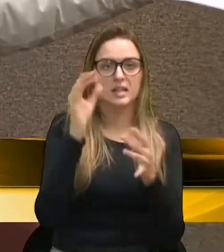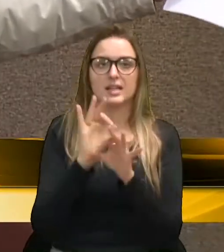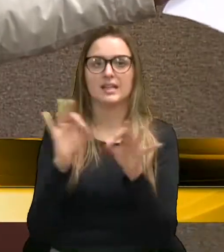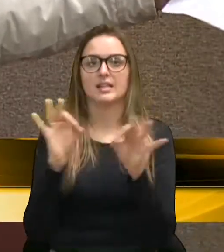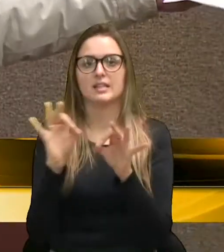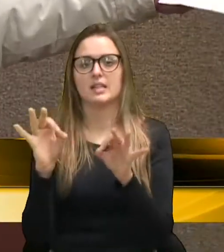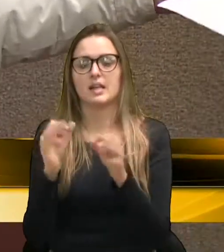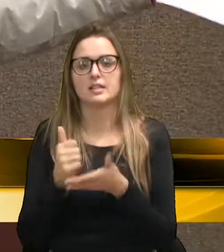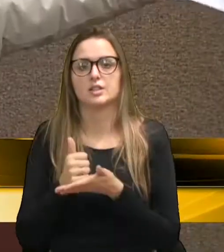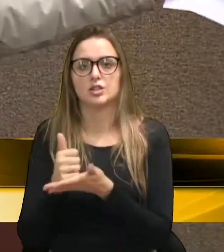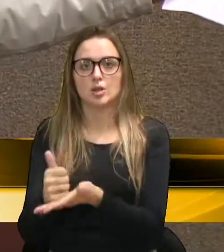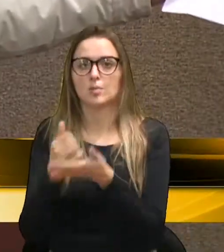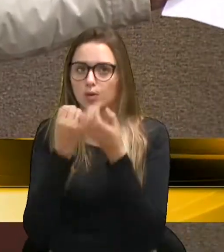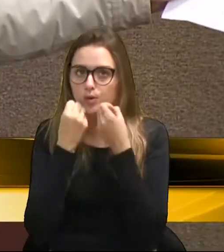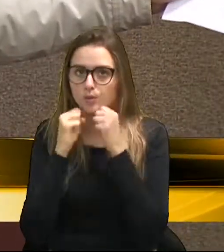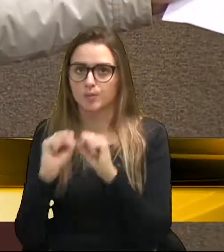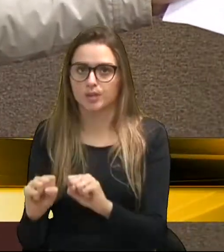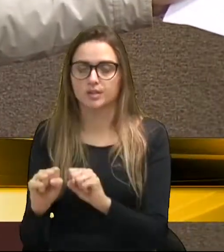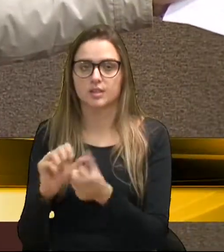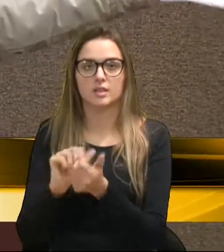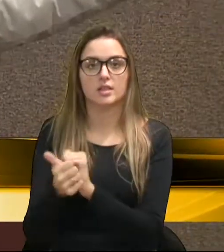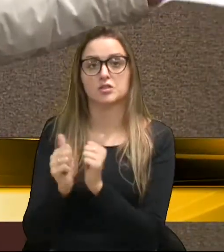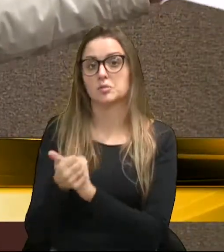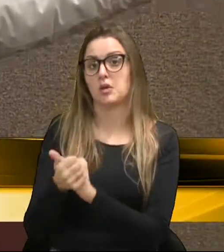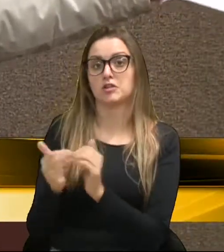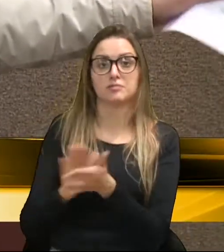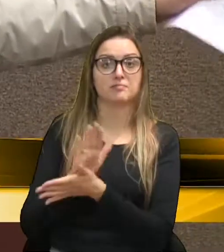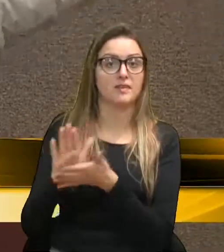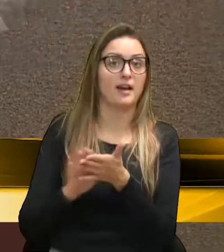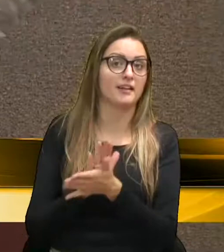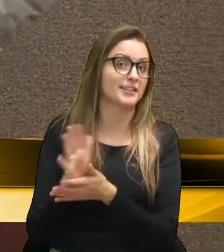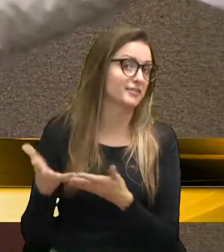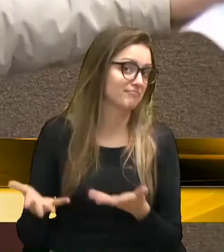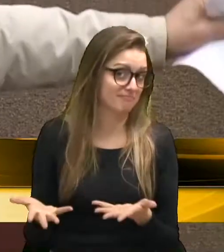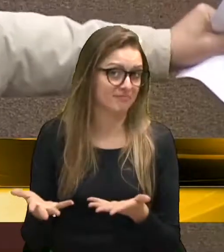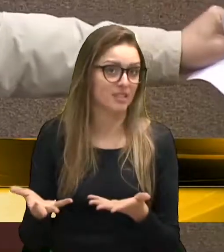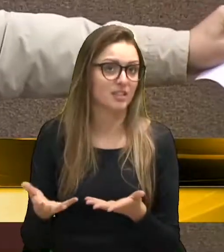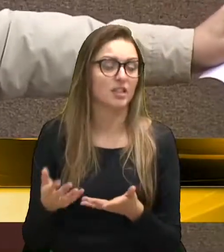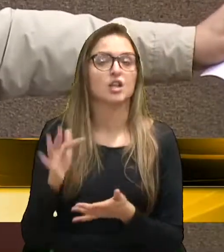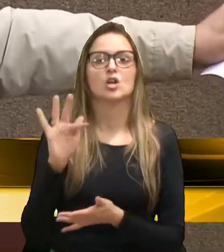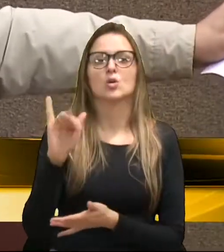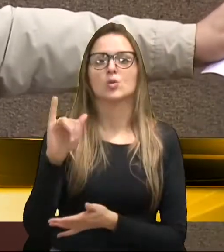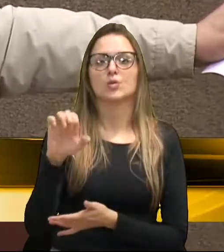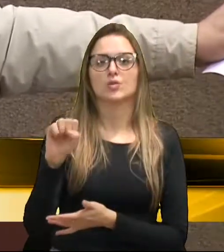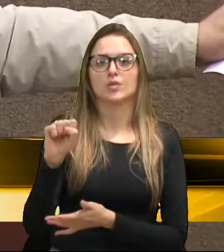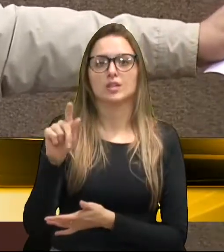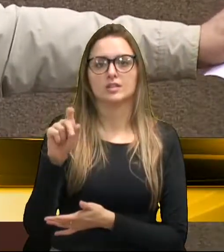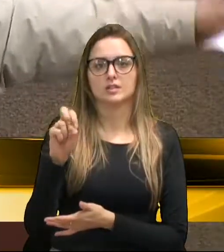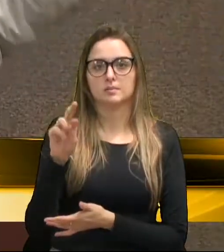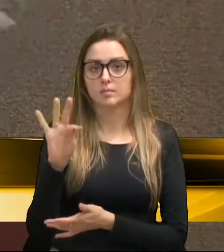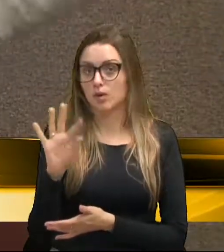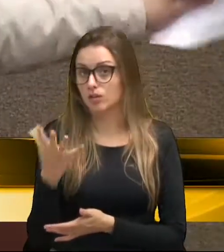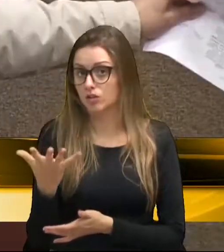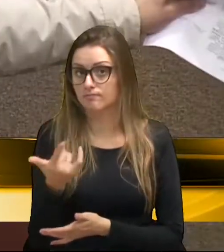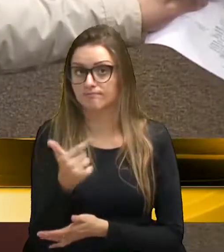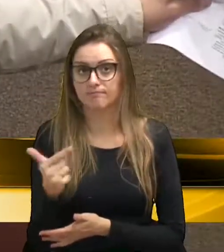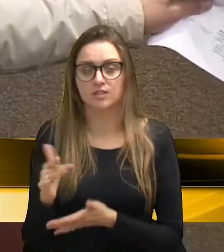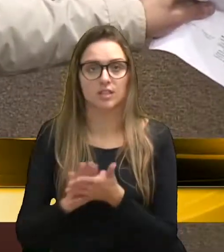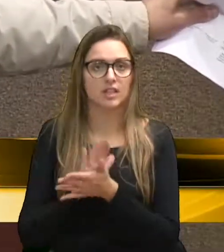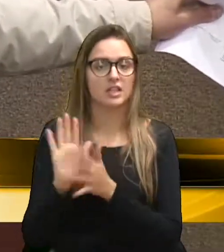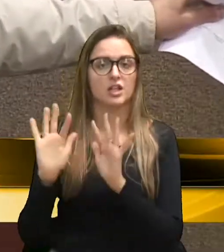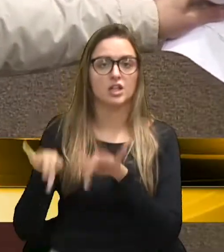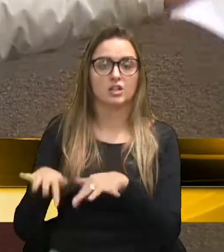para a Secretaria, a mais para a Secretaria de Esportes. Onde é que está, então, o FIA Esporte, que acabaram com o